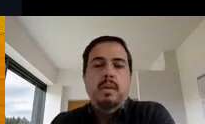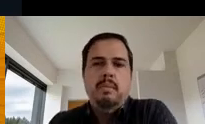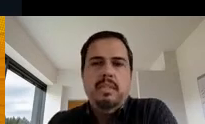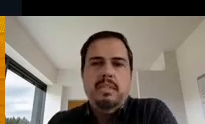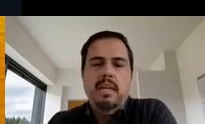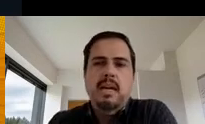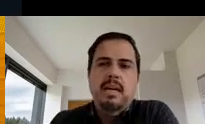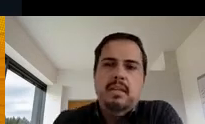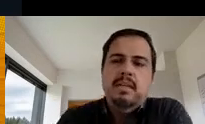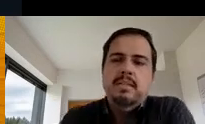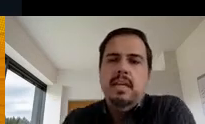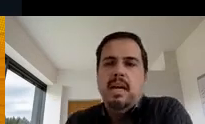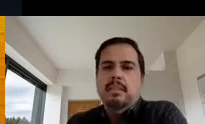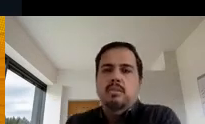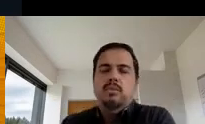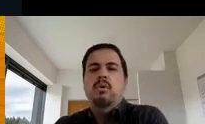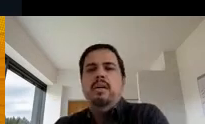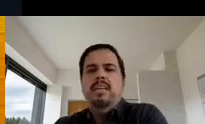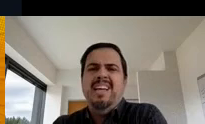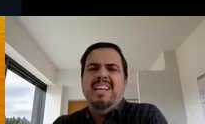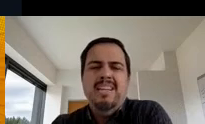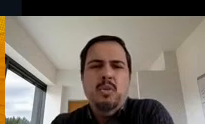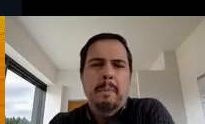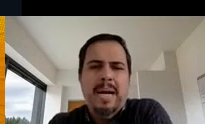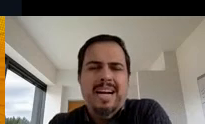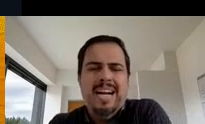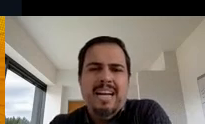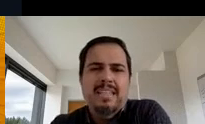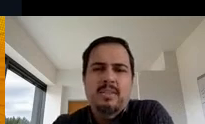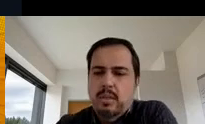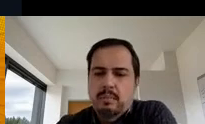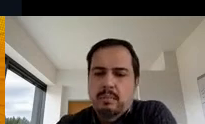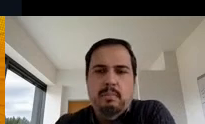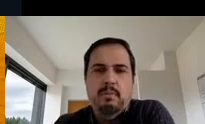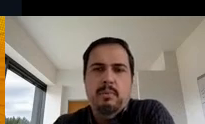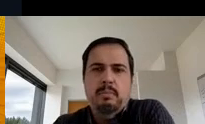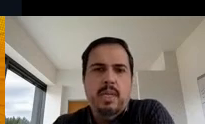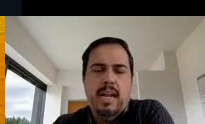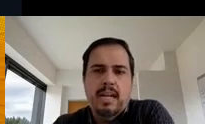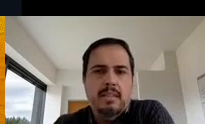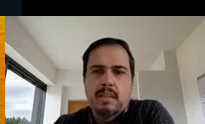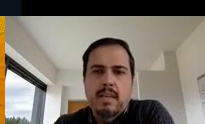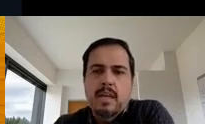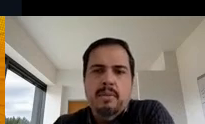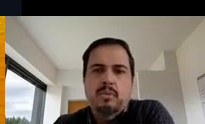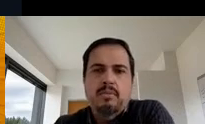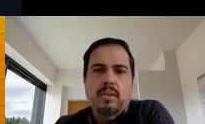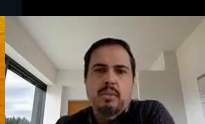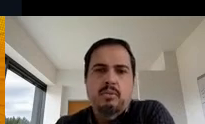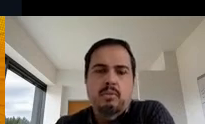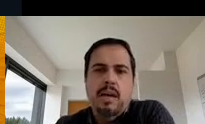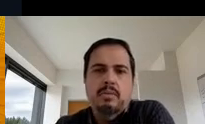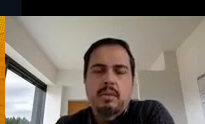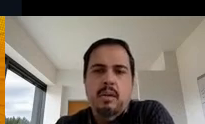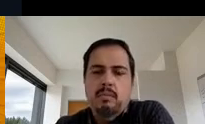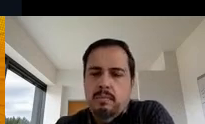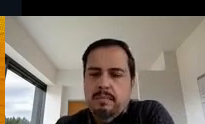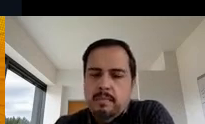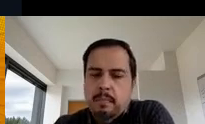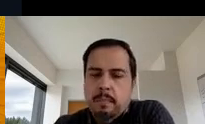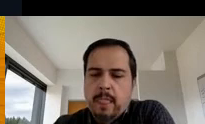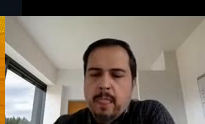acesso. Eu acabei de assinar Serasa Score ali, dei acesso a uma pancada de coisa para o Serasa, porque eu estou vendo que do